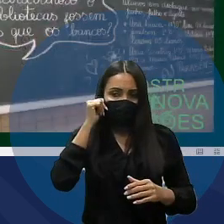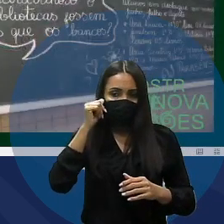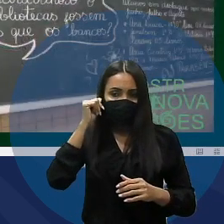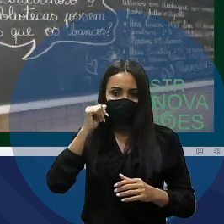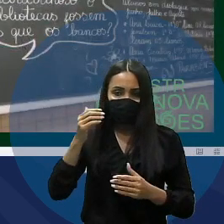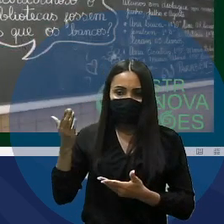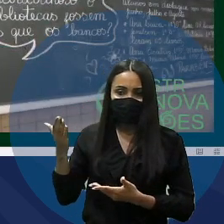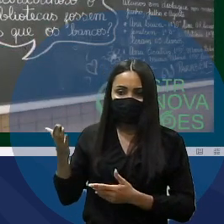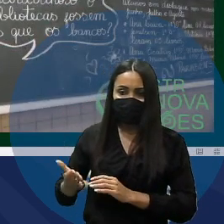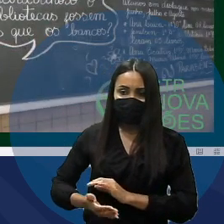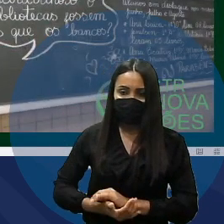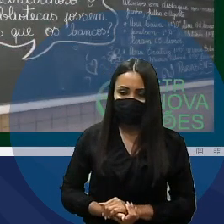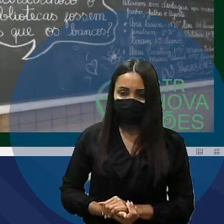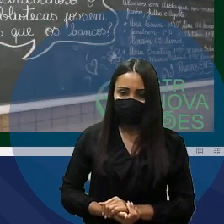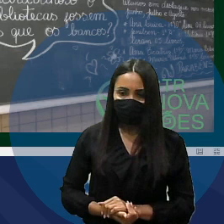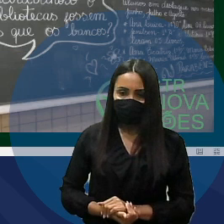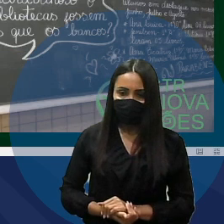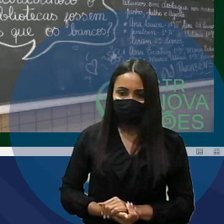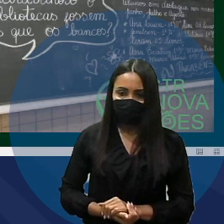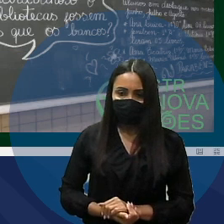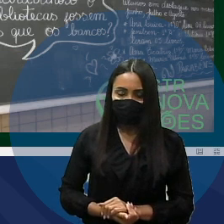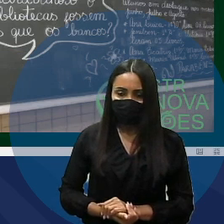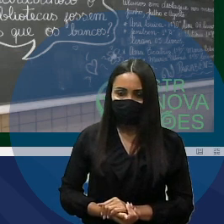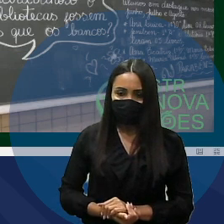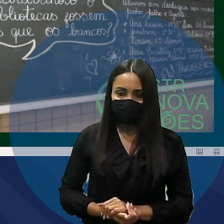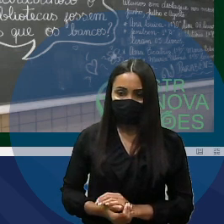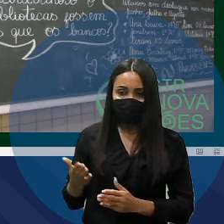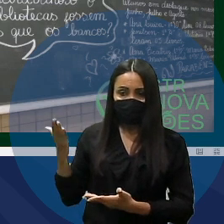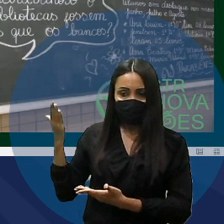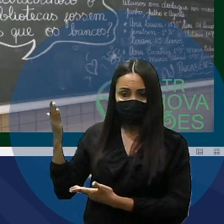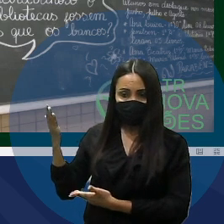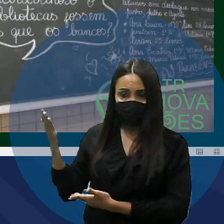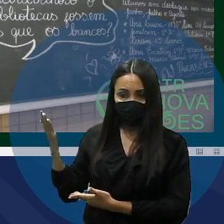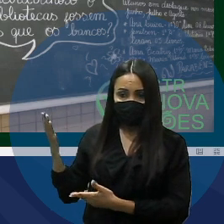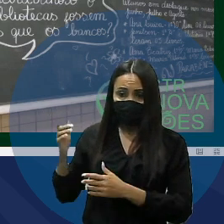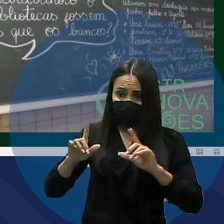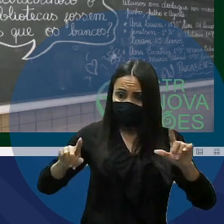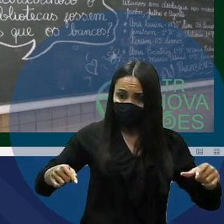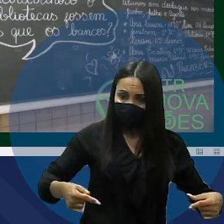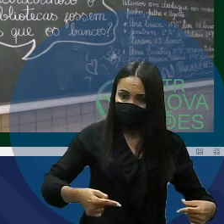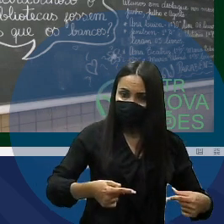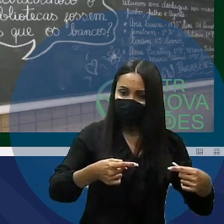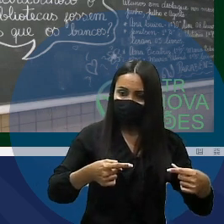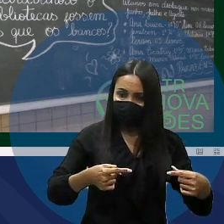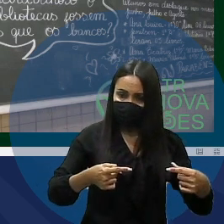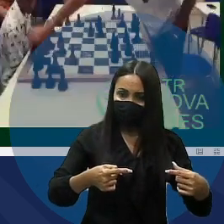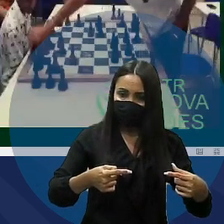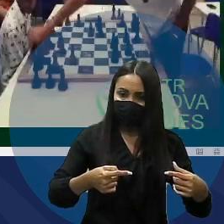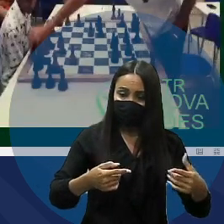Gênero, xadrez, aí são os nossos desafios postos para que eles, enquanto leiam,